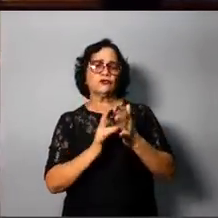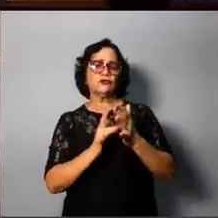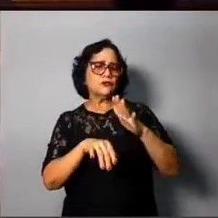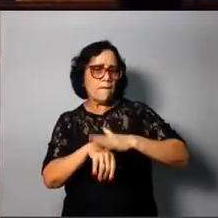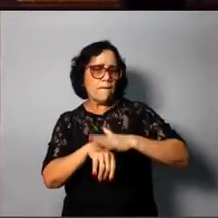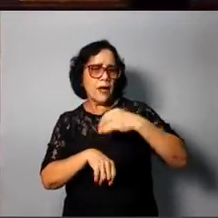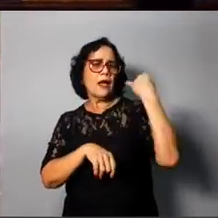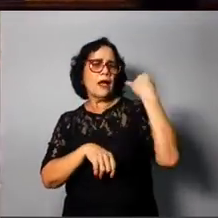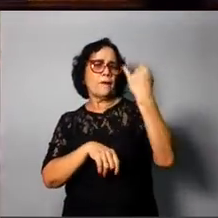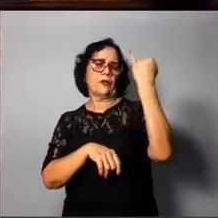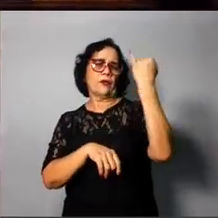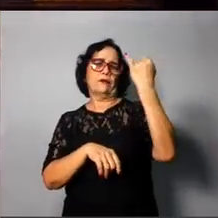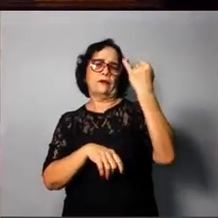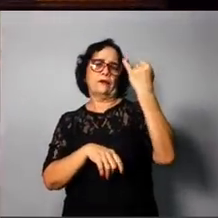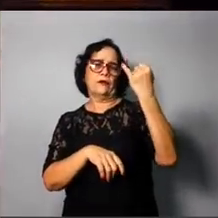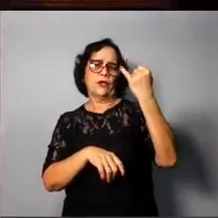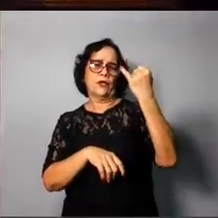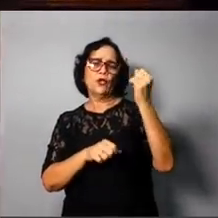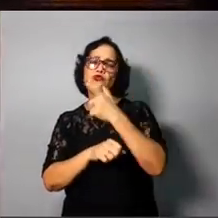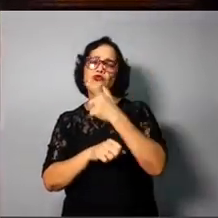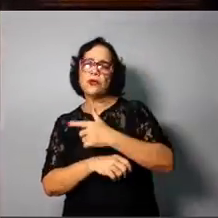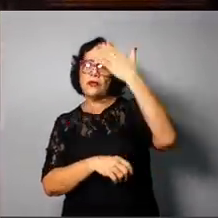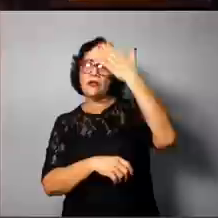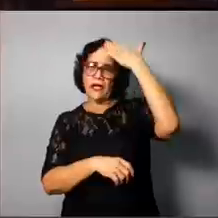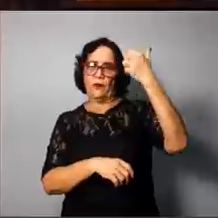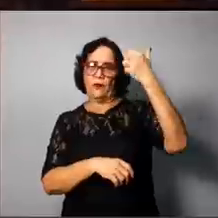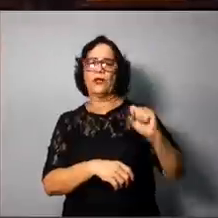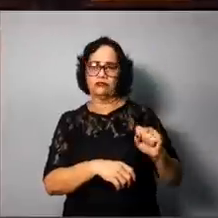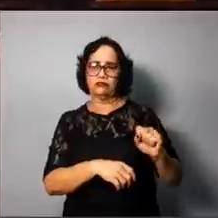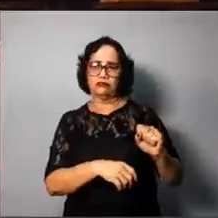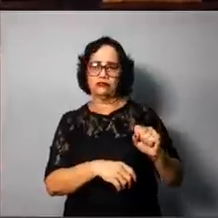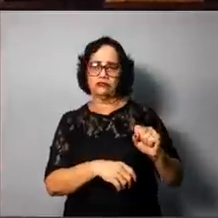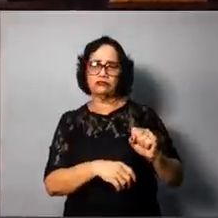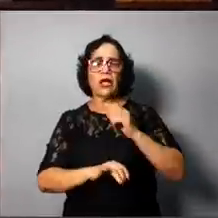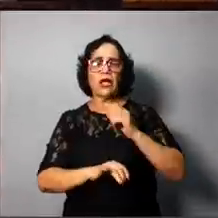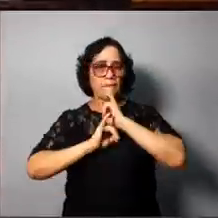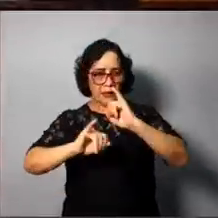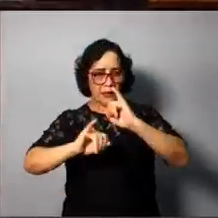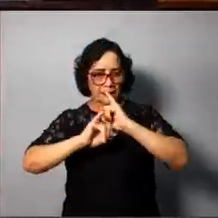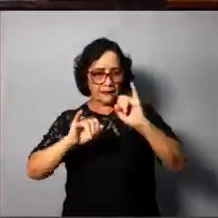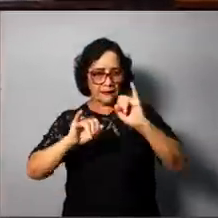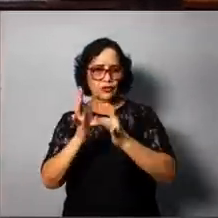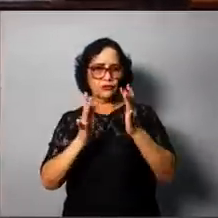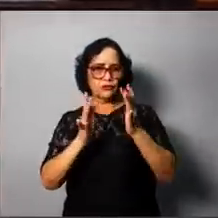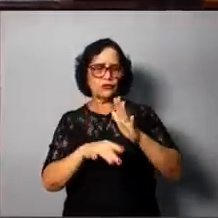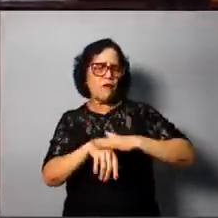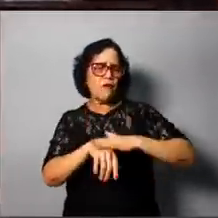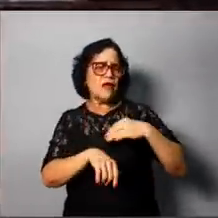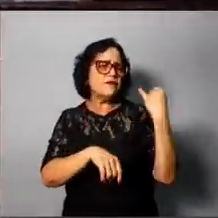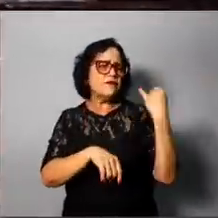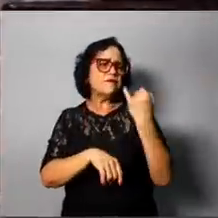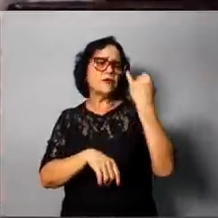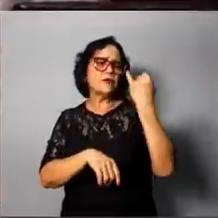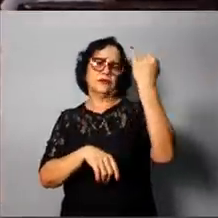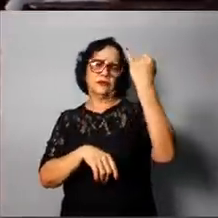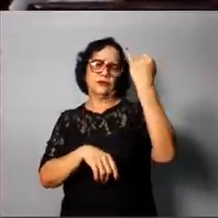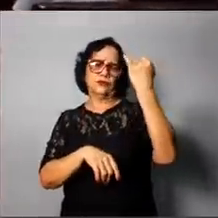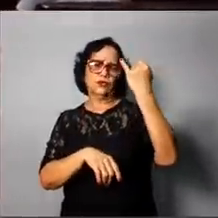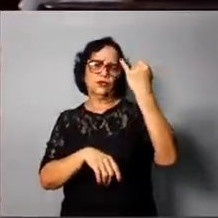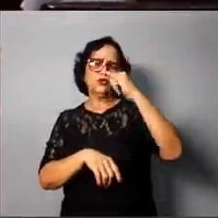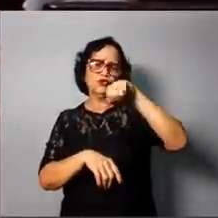que Salomão, e que também a sua pregação vale muito mais do que a pregação de